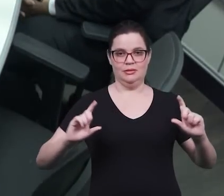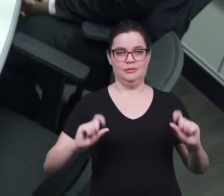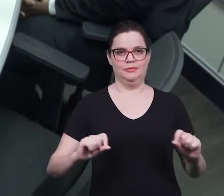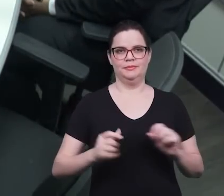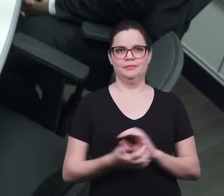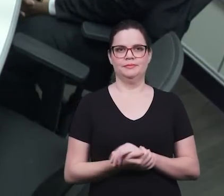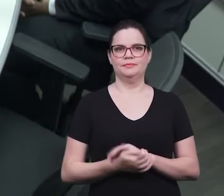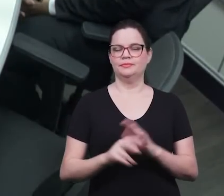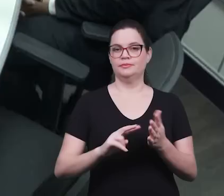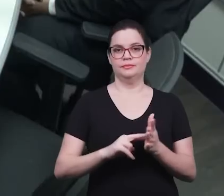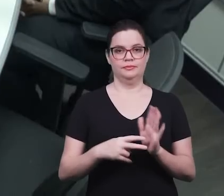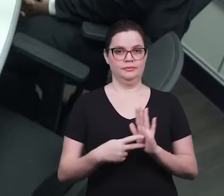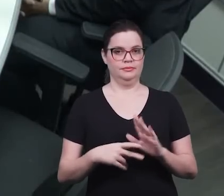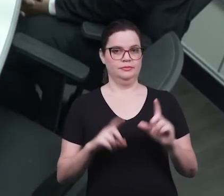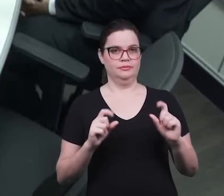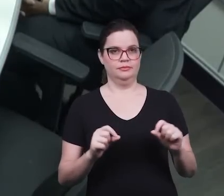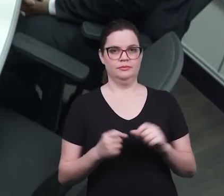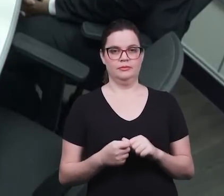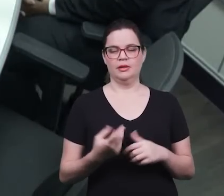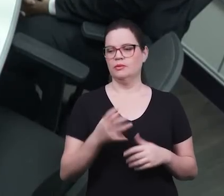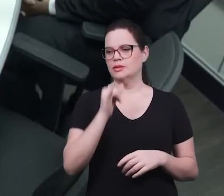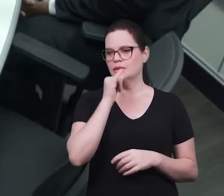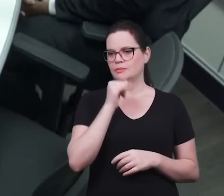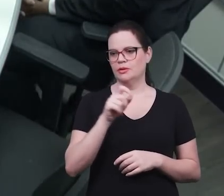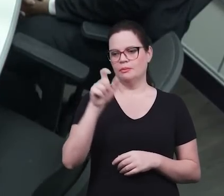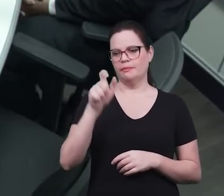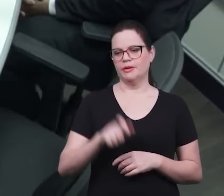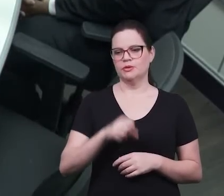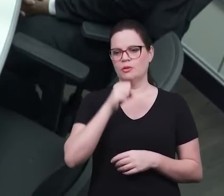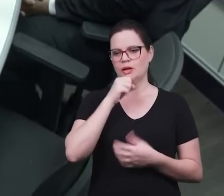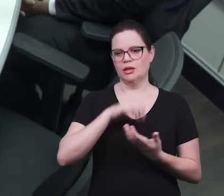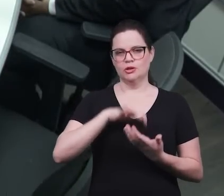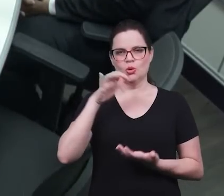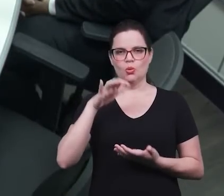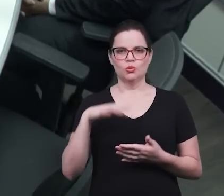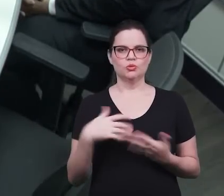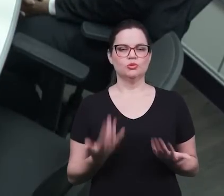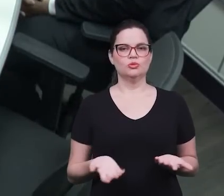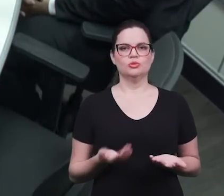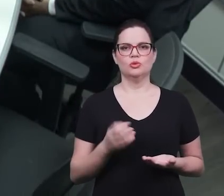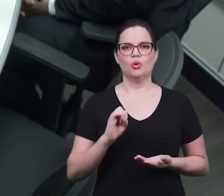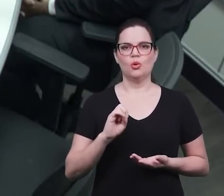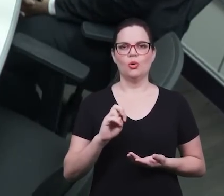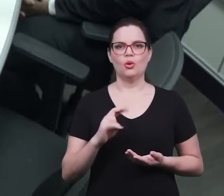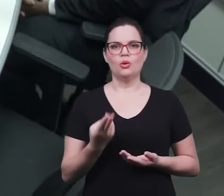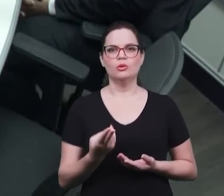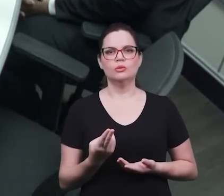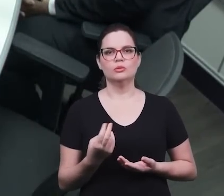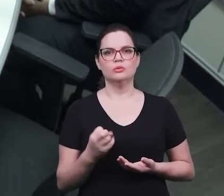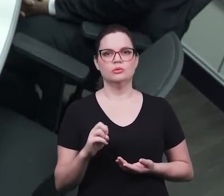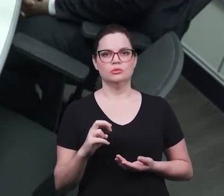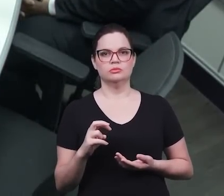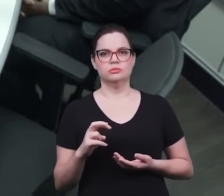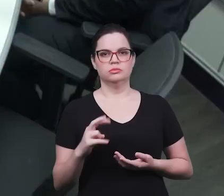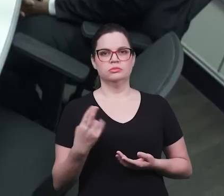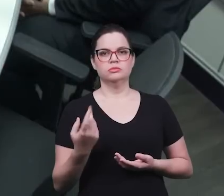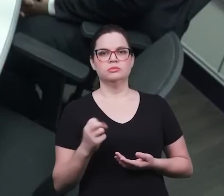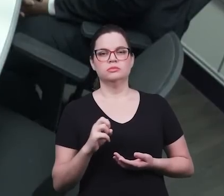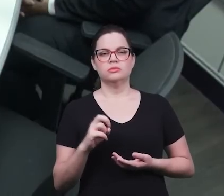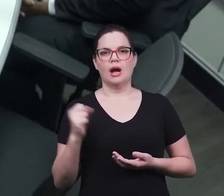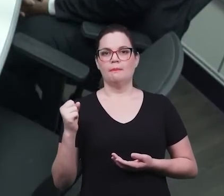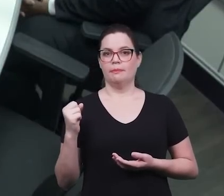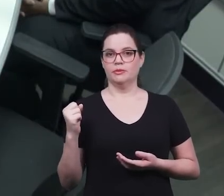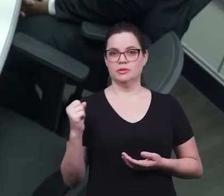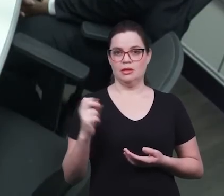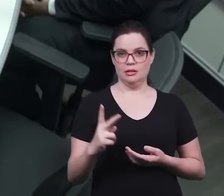significa que uma pessoa, um idoso, um aposentado, e a gente fala idoso porque normalmente as aposentadorias